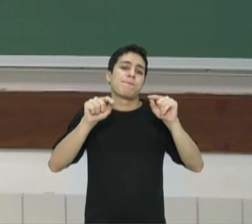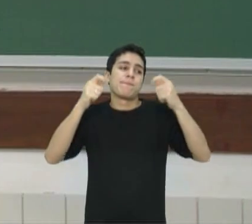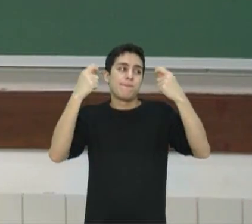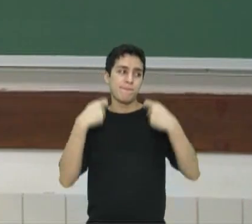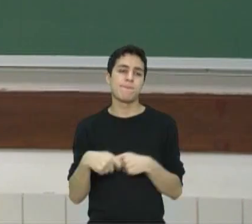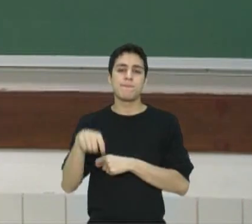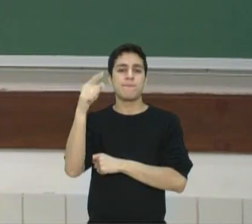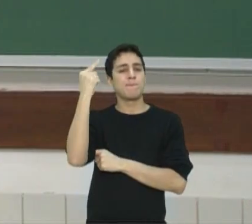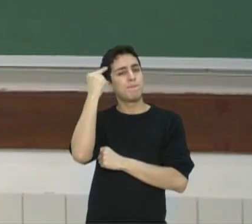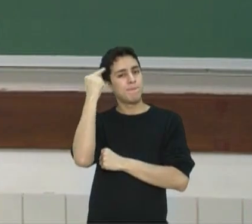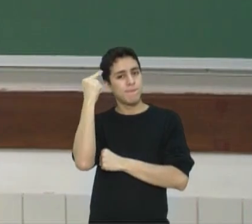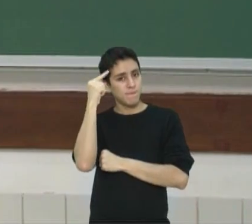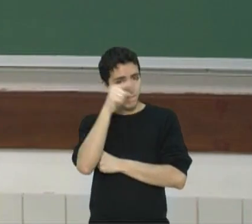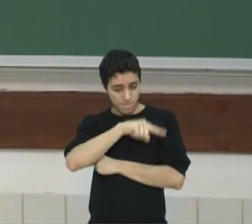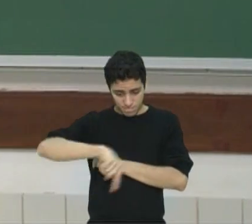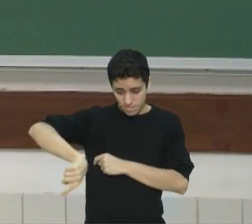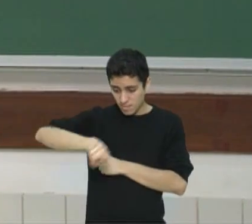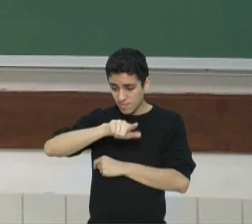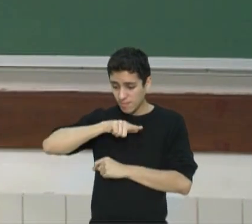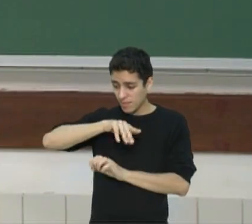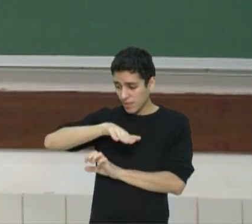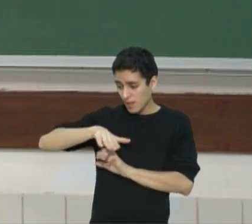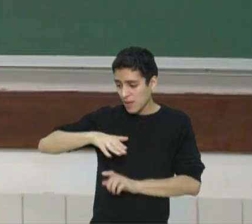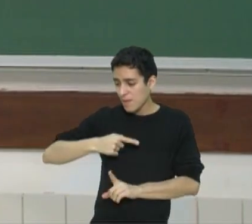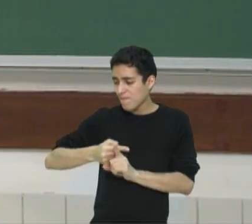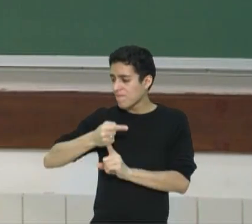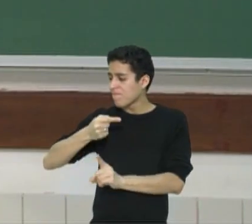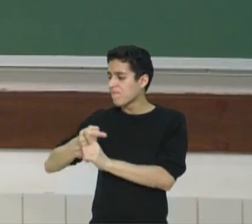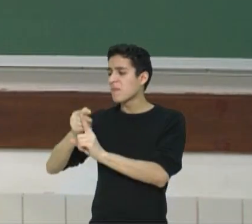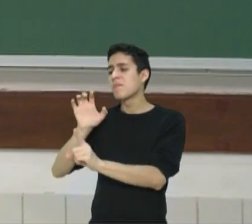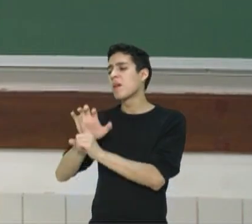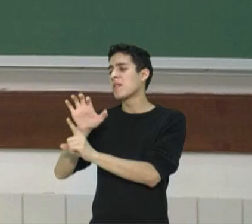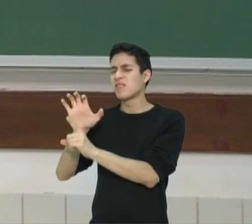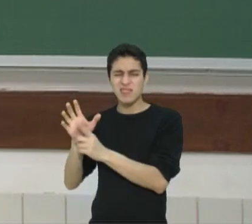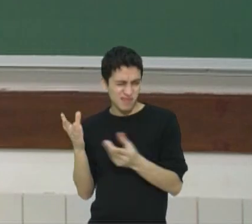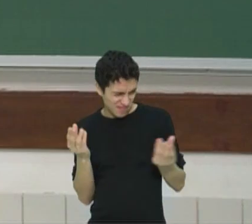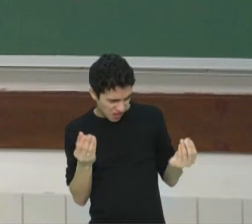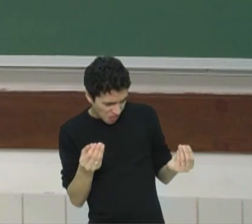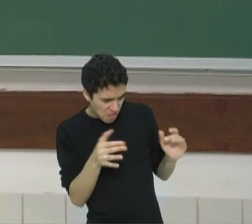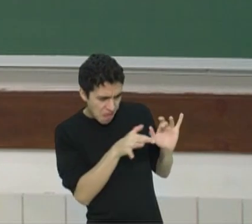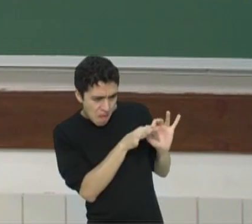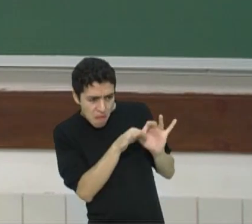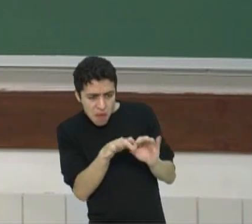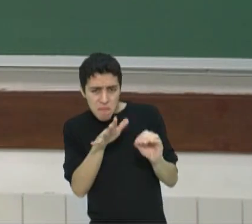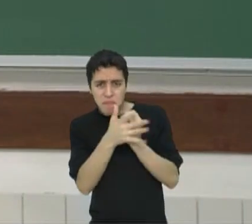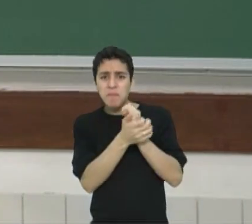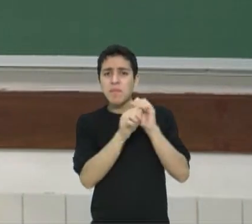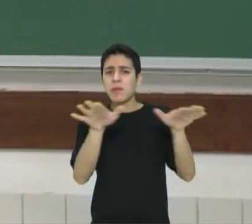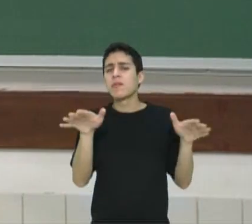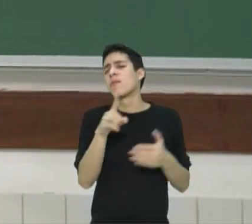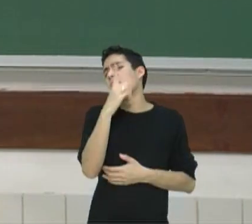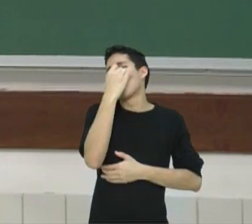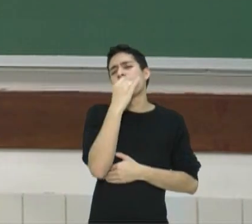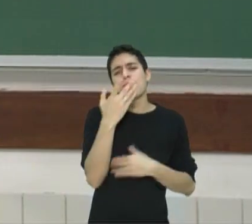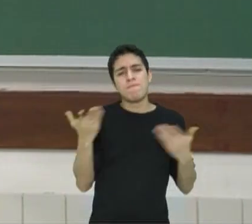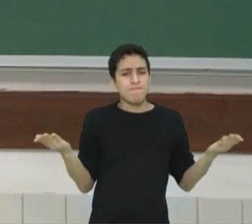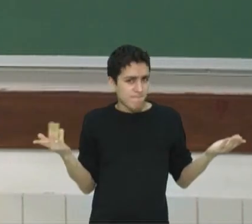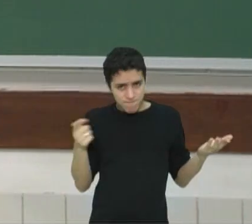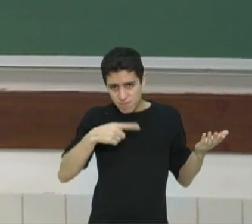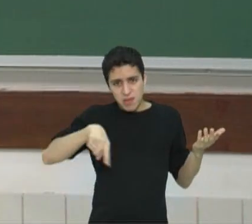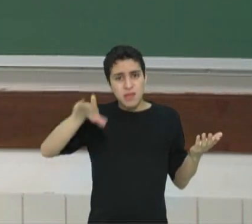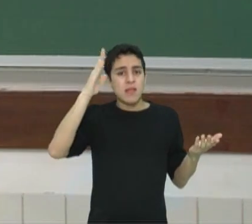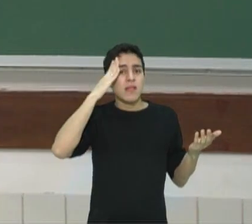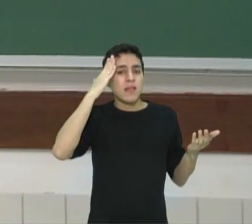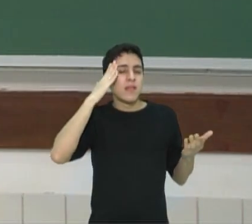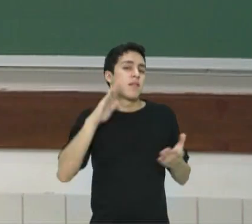pensar é as empresas que tiveram um impacto positivo ali é interessante né só a Poxa na poderia tiveram um impacto Positivo vou dar um exemplo simples